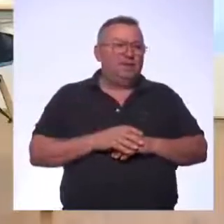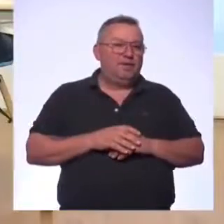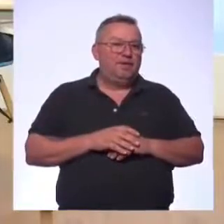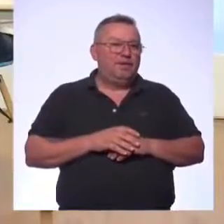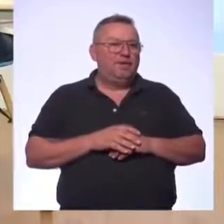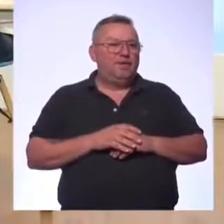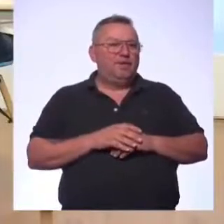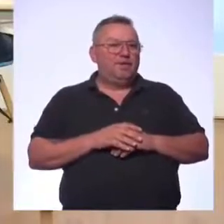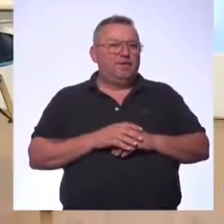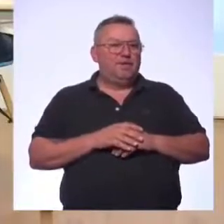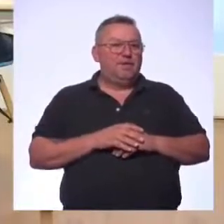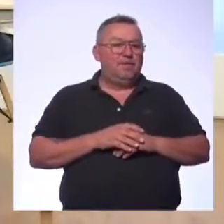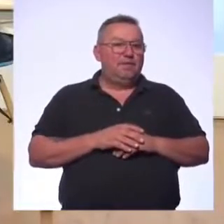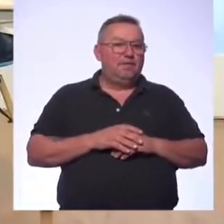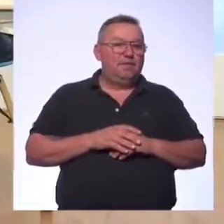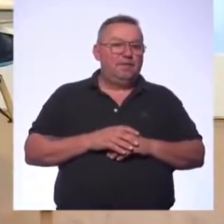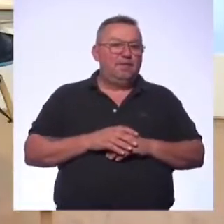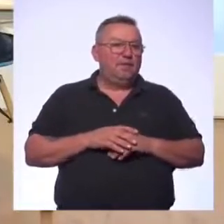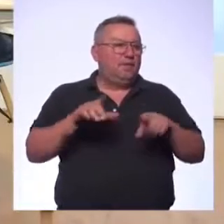com o Vesúvio. Né?